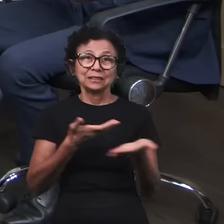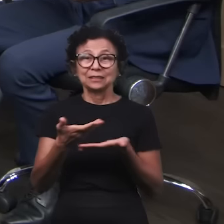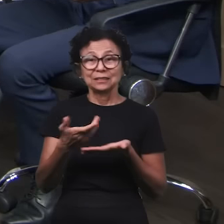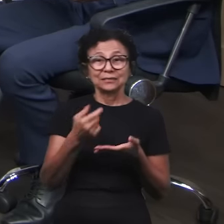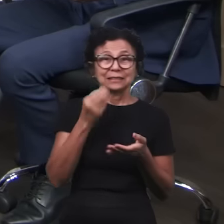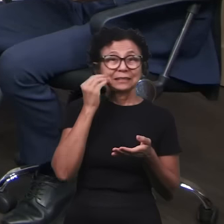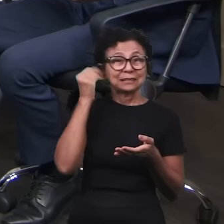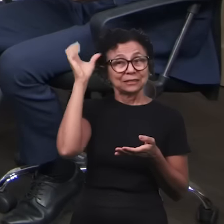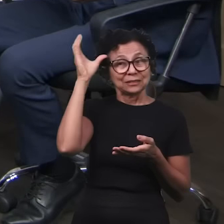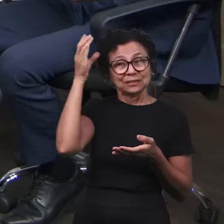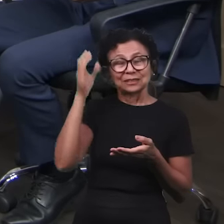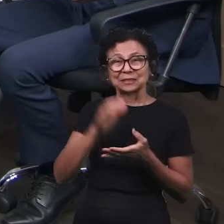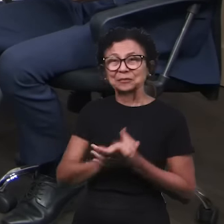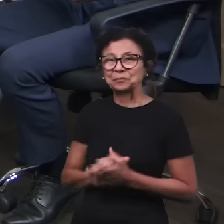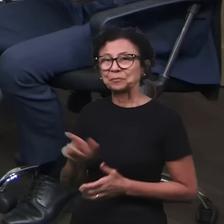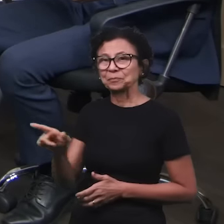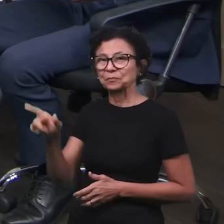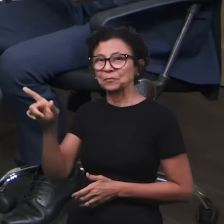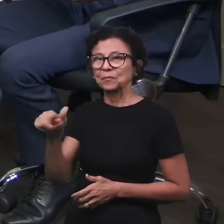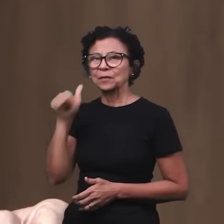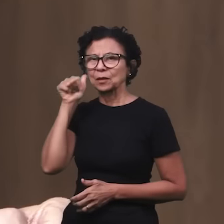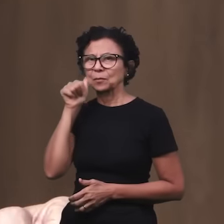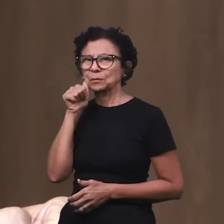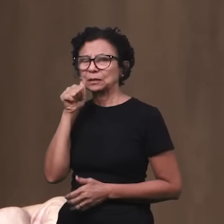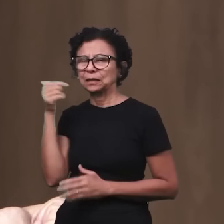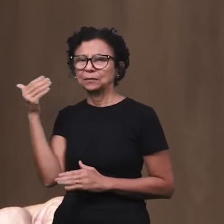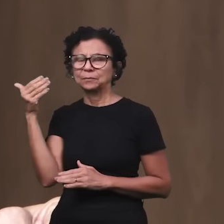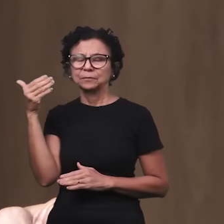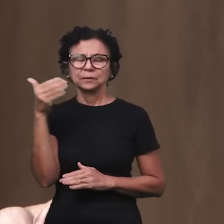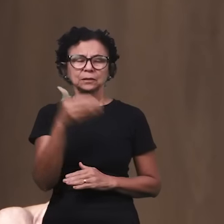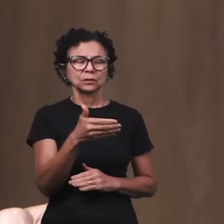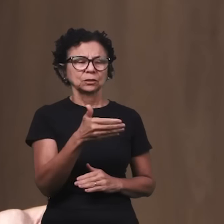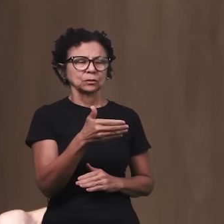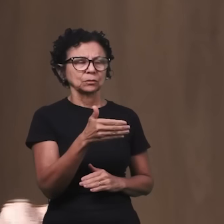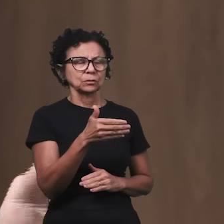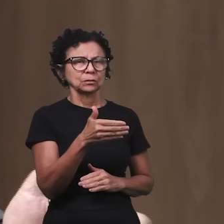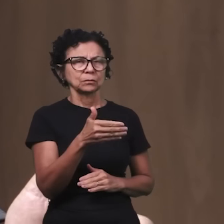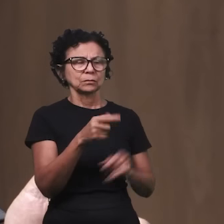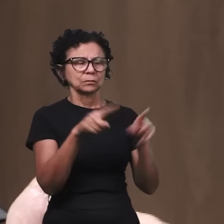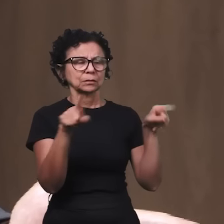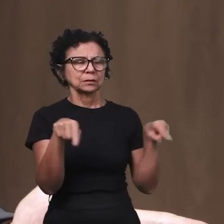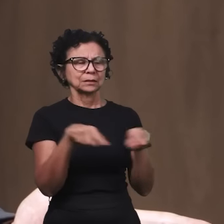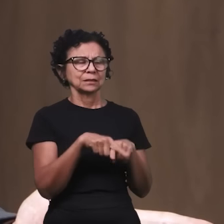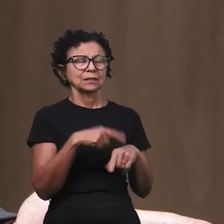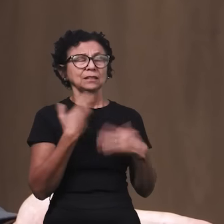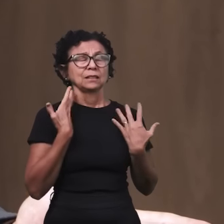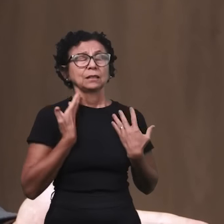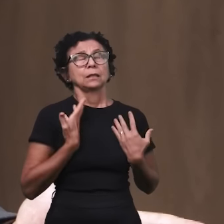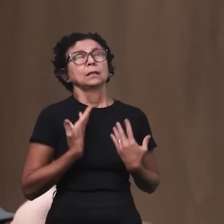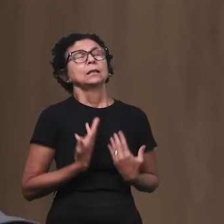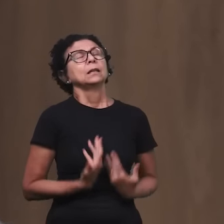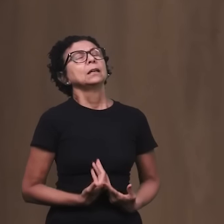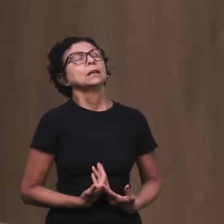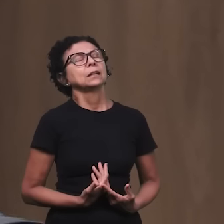Mas eu tive uma paciente que ela chegou cansada no consultório. Por que você está tão